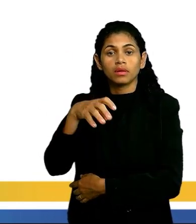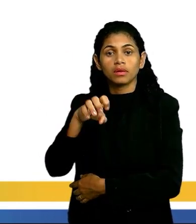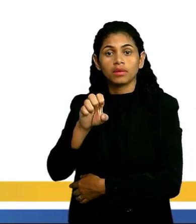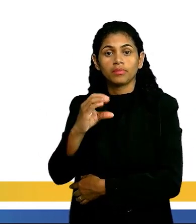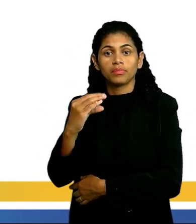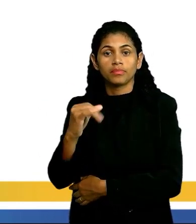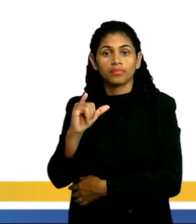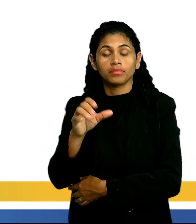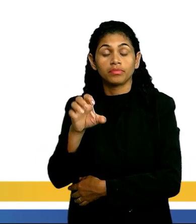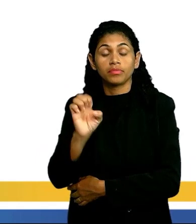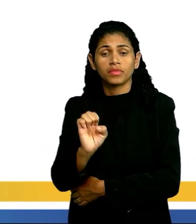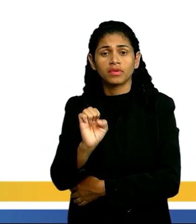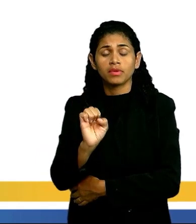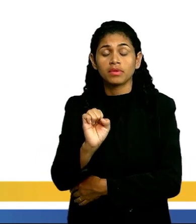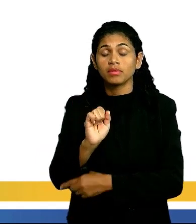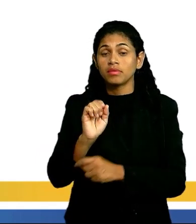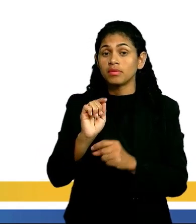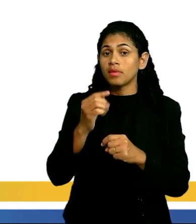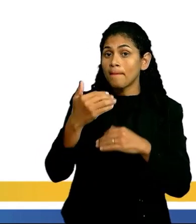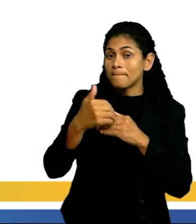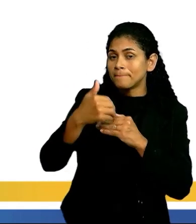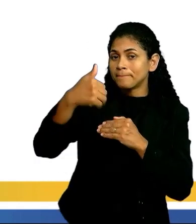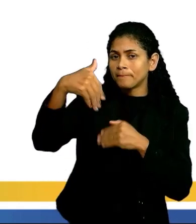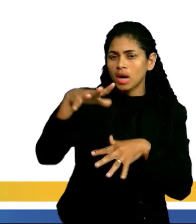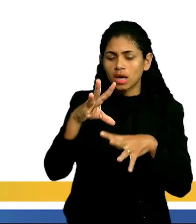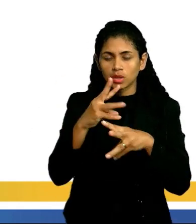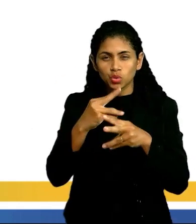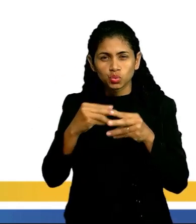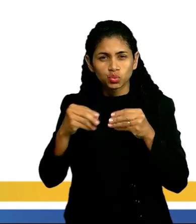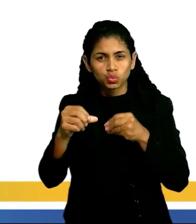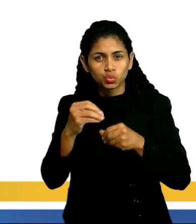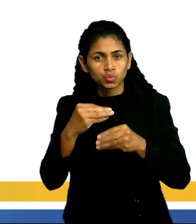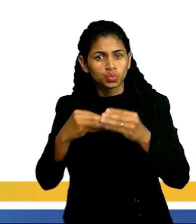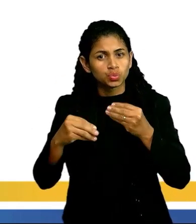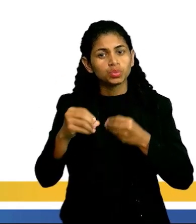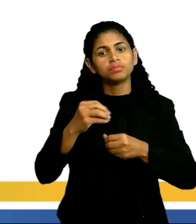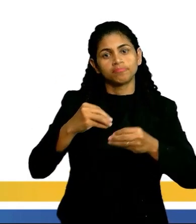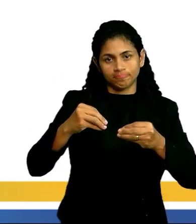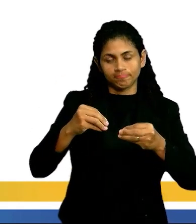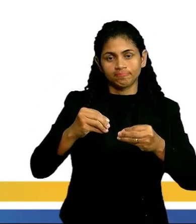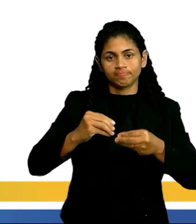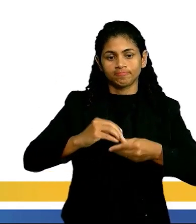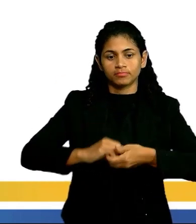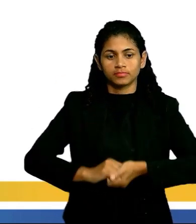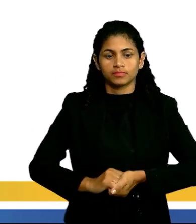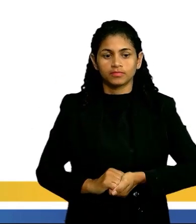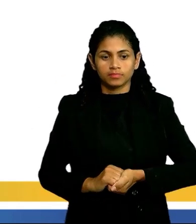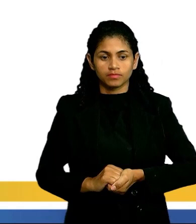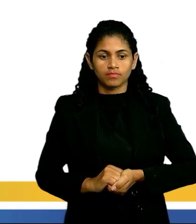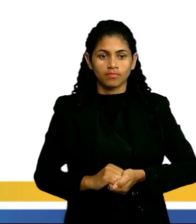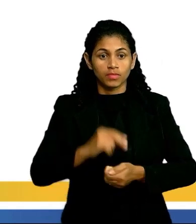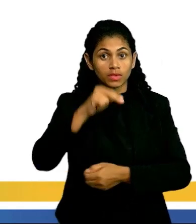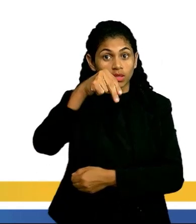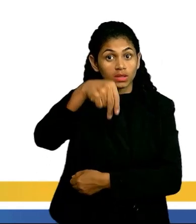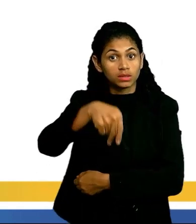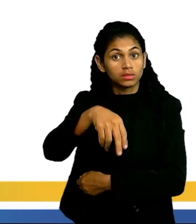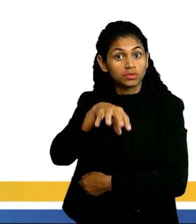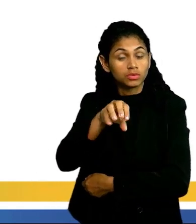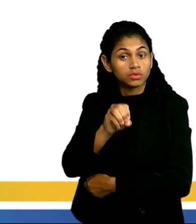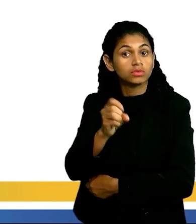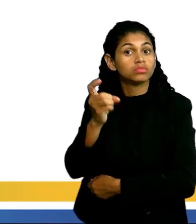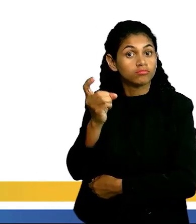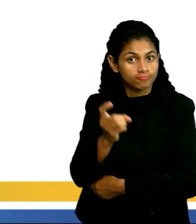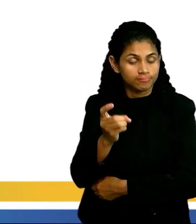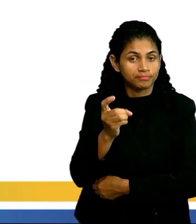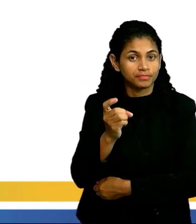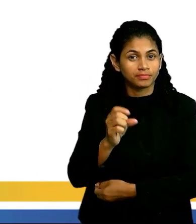sobre aquela espécie que apresenta o maior número de NOx. Lembrando que NOx é número de oxidação. Para isso,